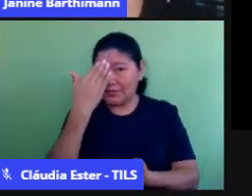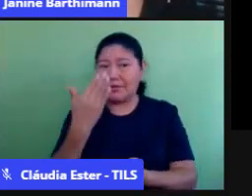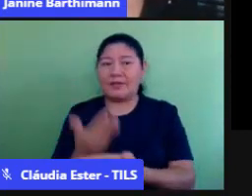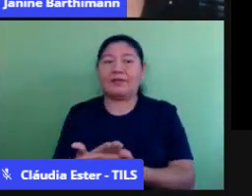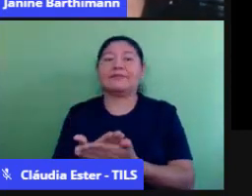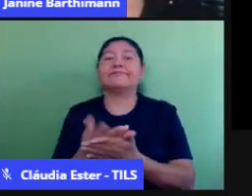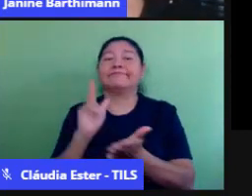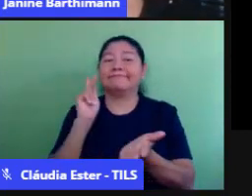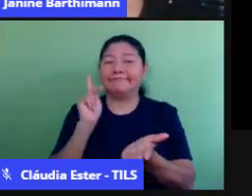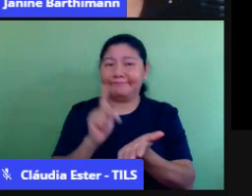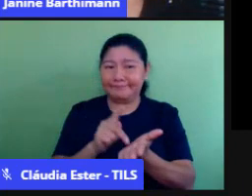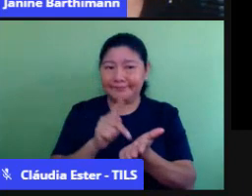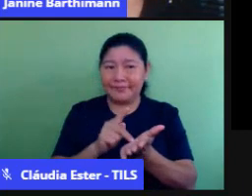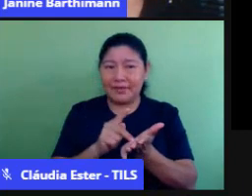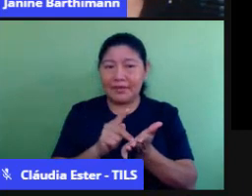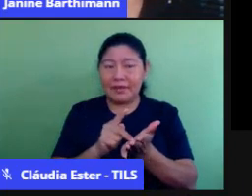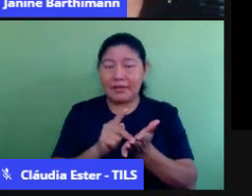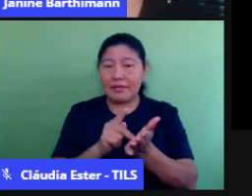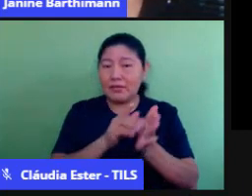o tempo